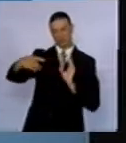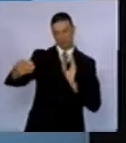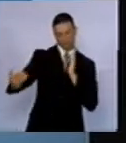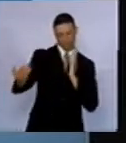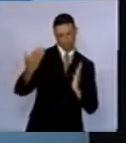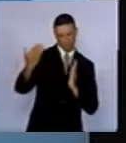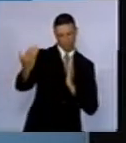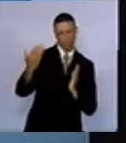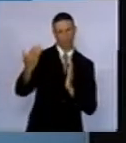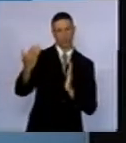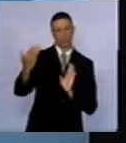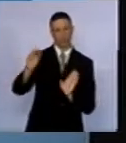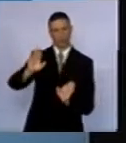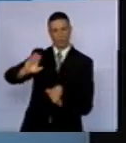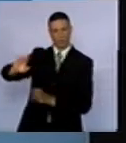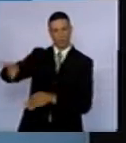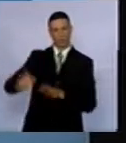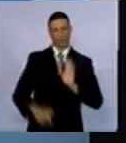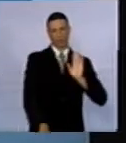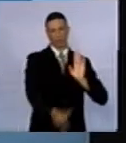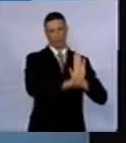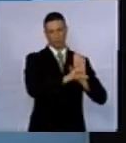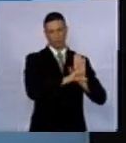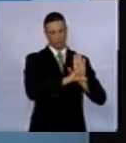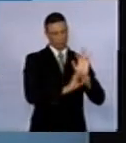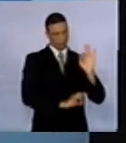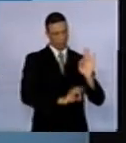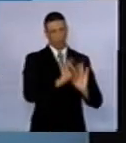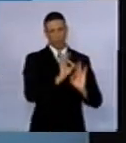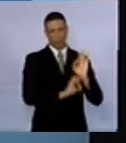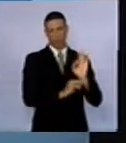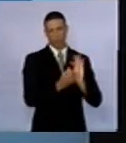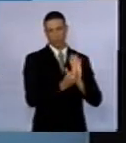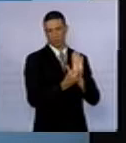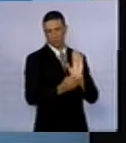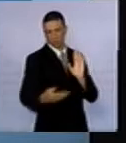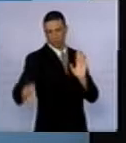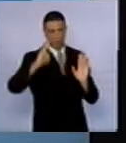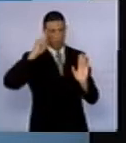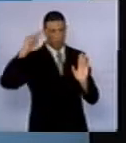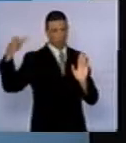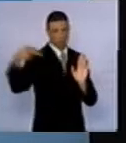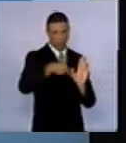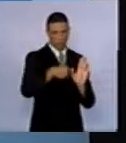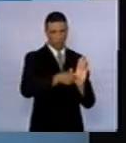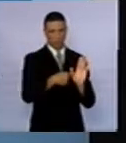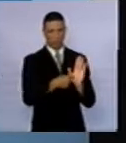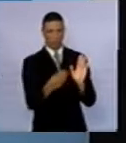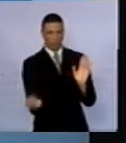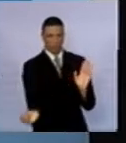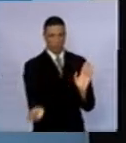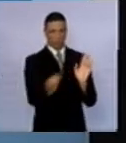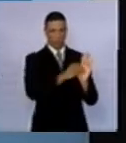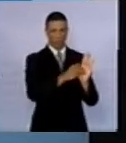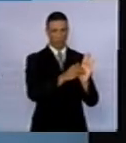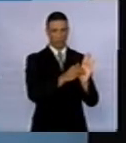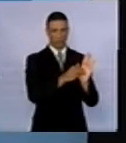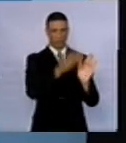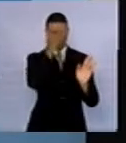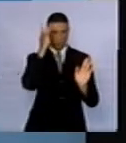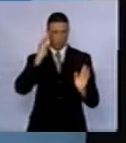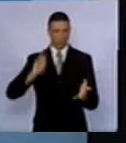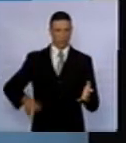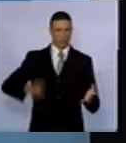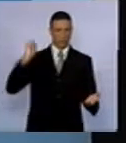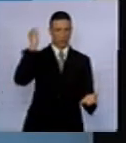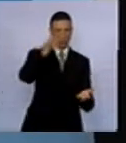Tão logo a lei começou a produzir seus efeitos, observou-se um expressivo incremento no número de assinantes desse tipo